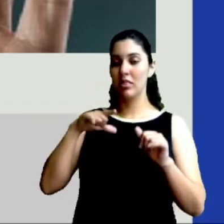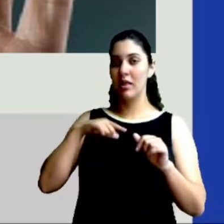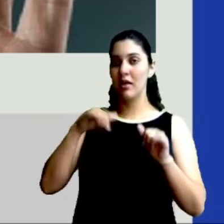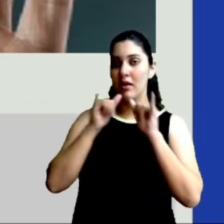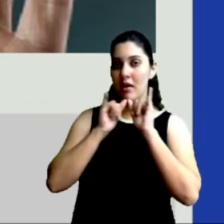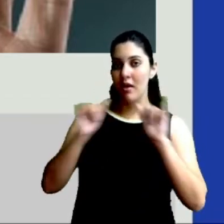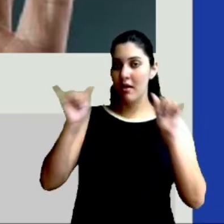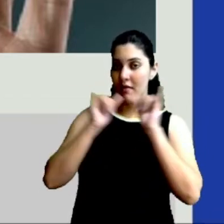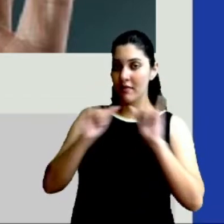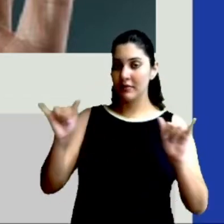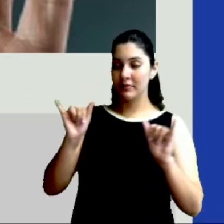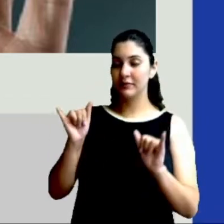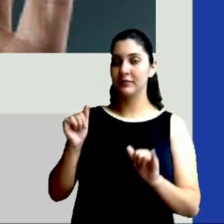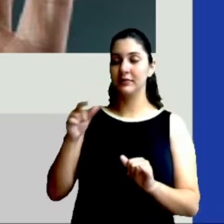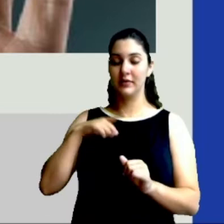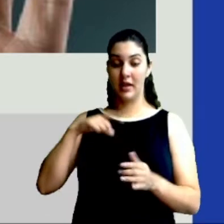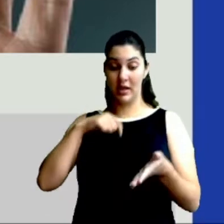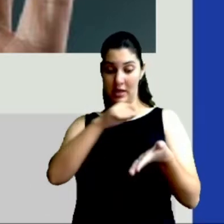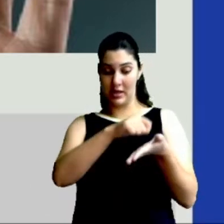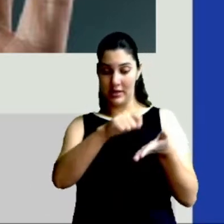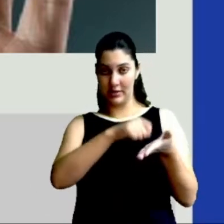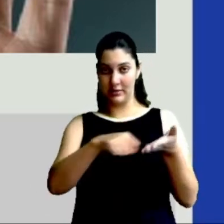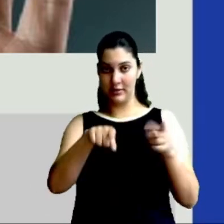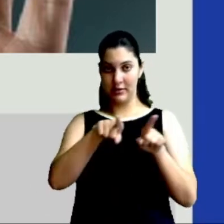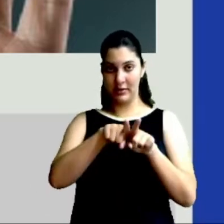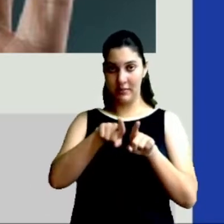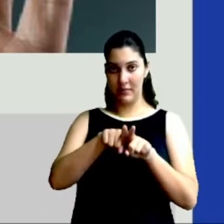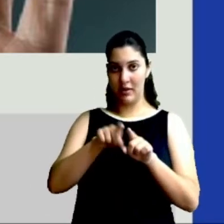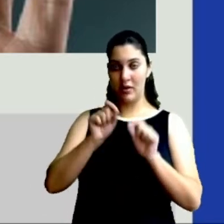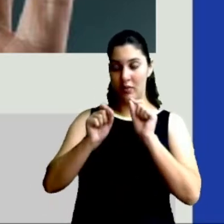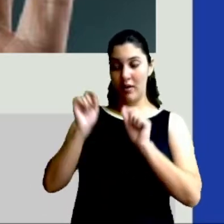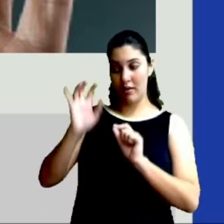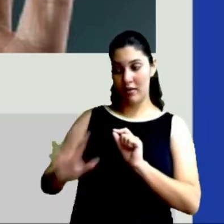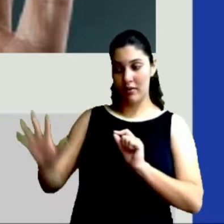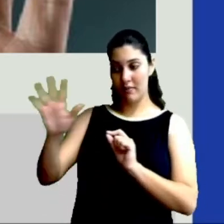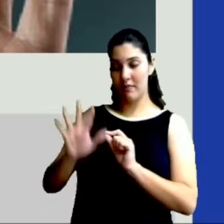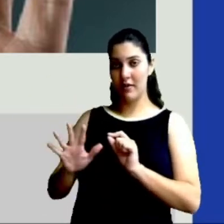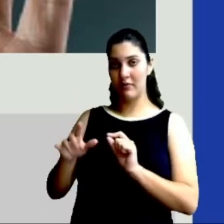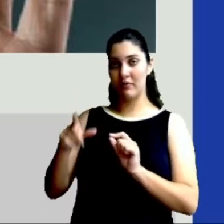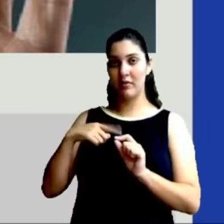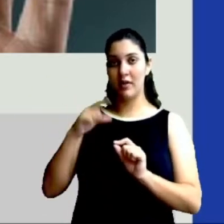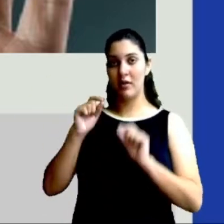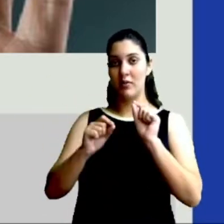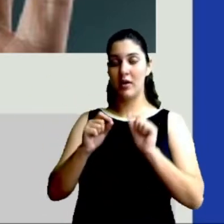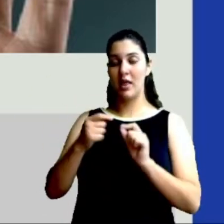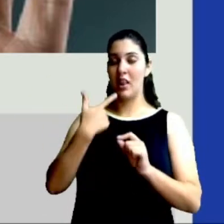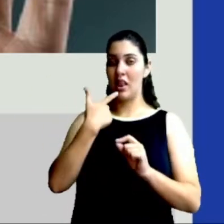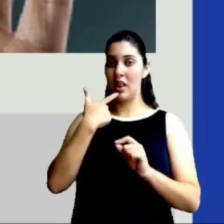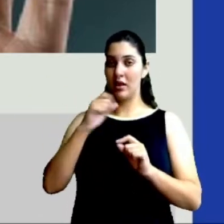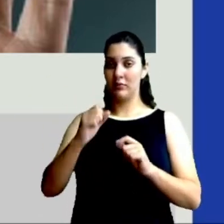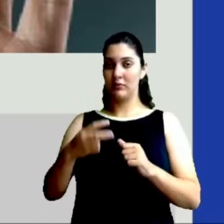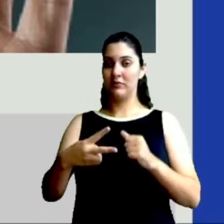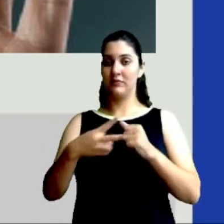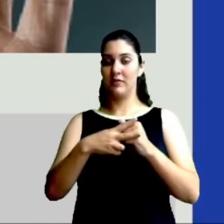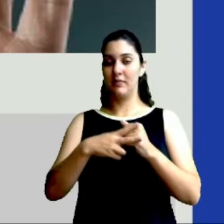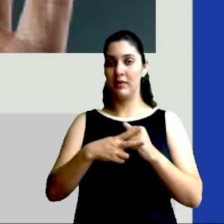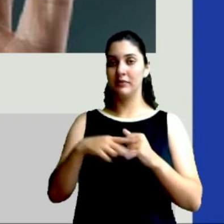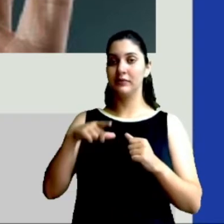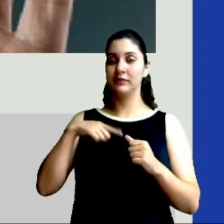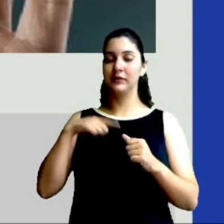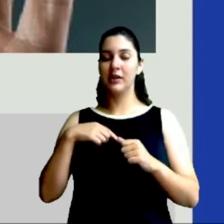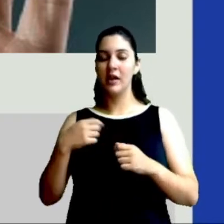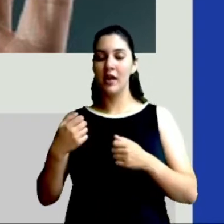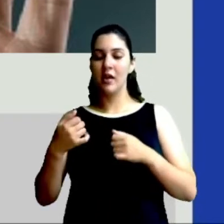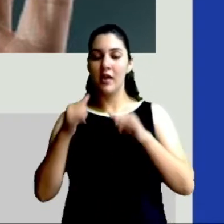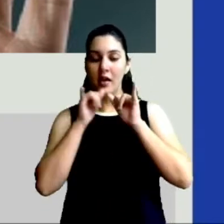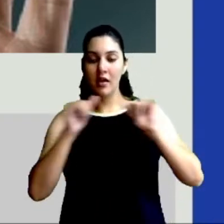ele tiver tanto escrita quanto a forma de imagem, eu chamo isso de linguagem verbal. Há anúncio que é